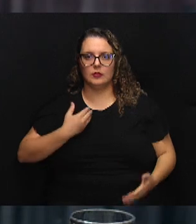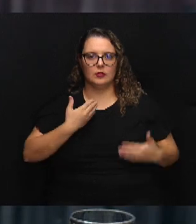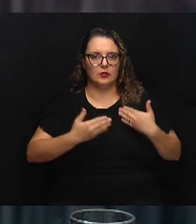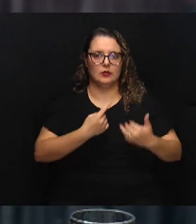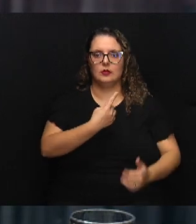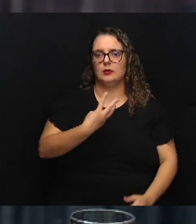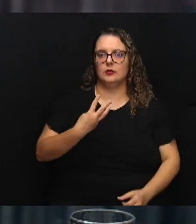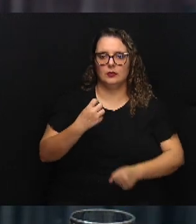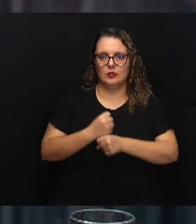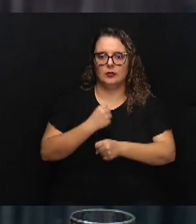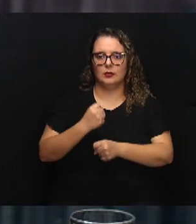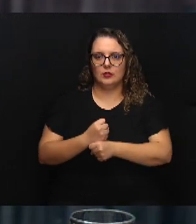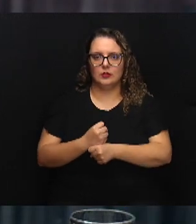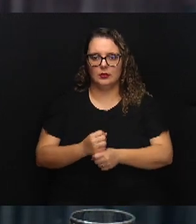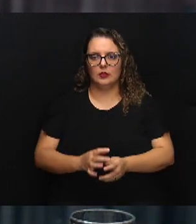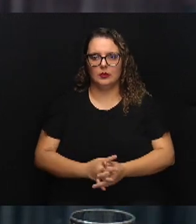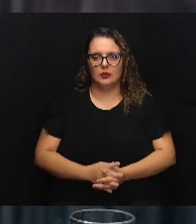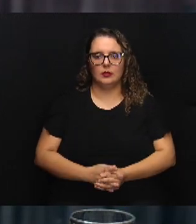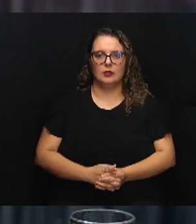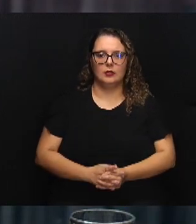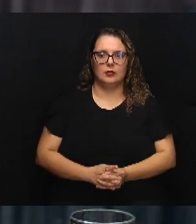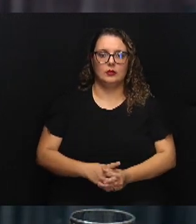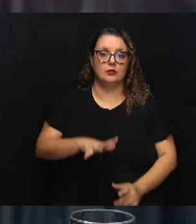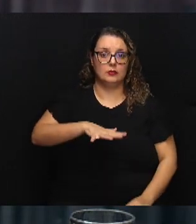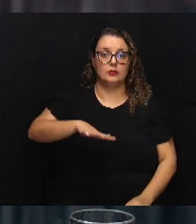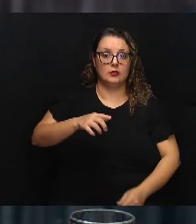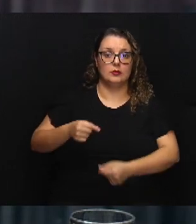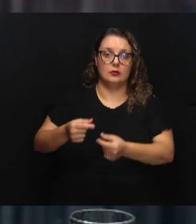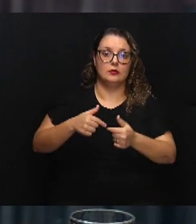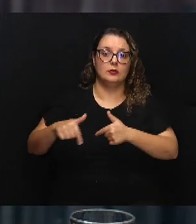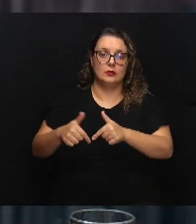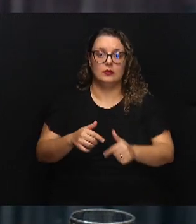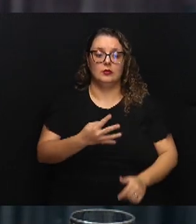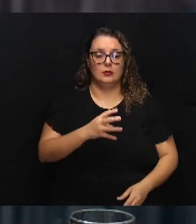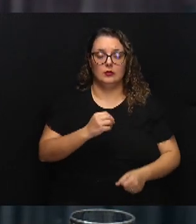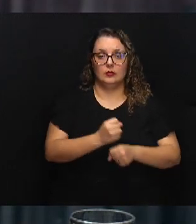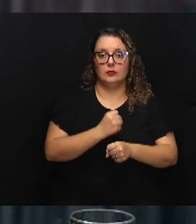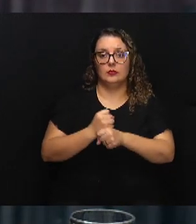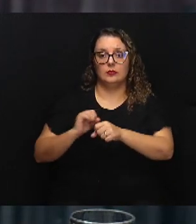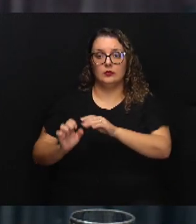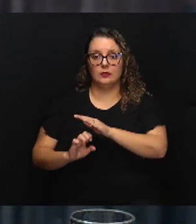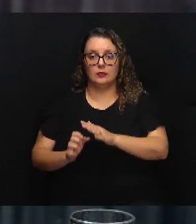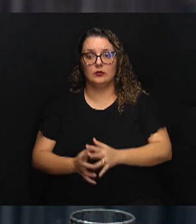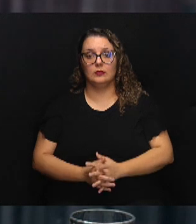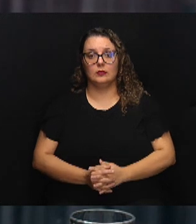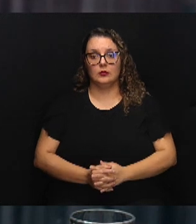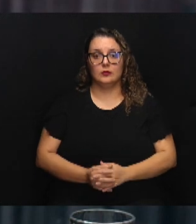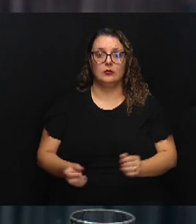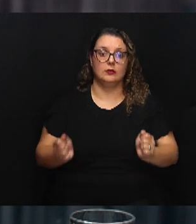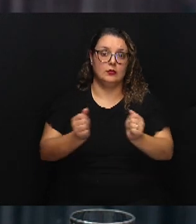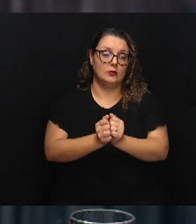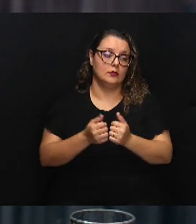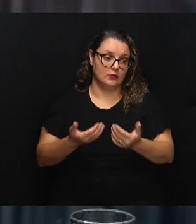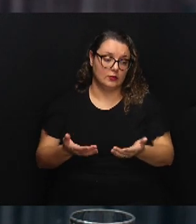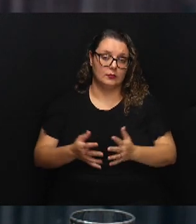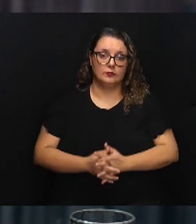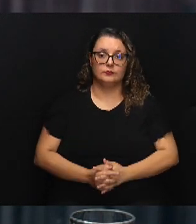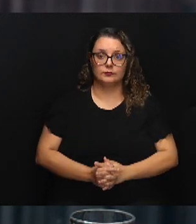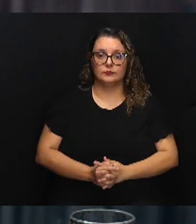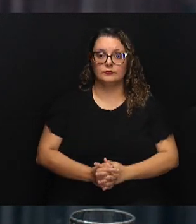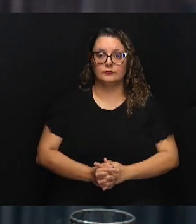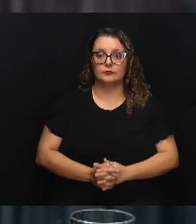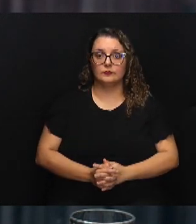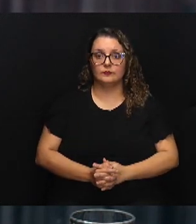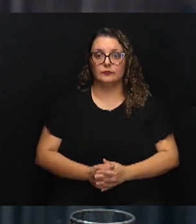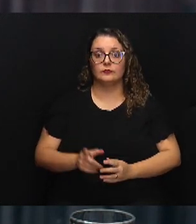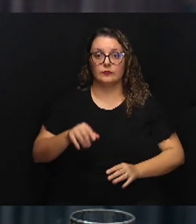anos de presença no mercado e de 40 da empresa hoje que eu tô junto, mas é muito a questão